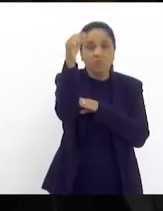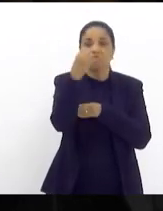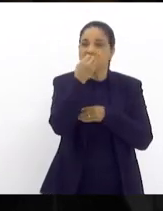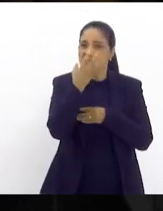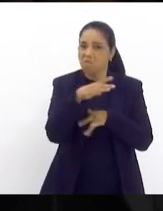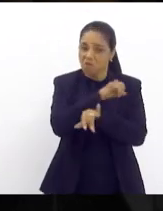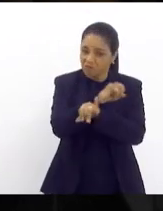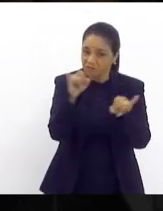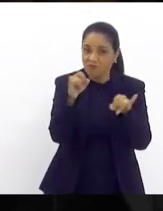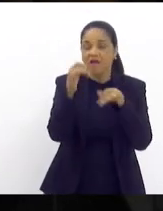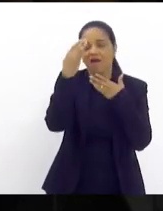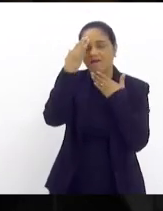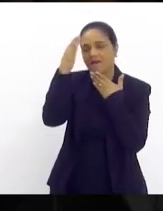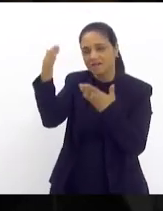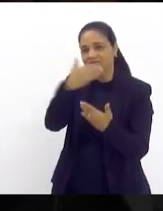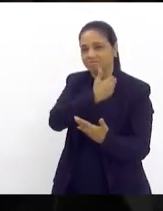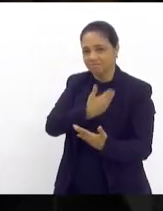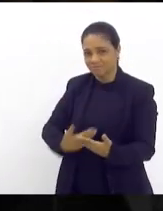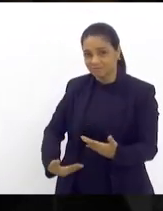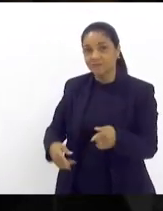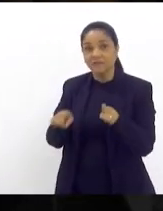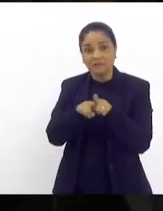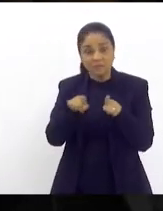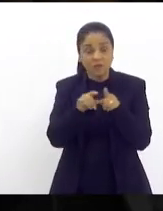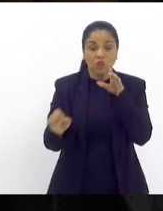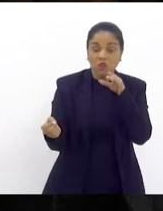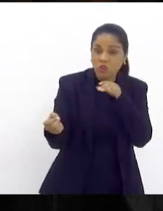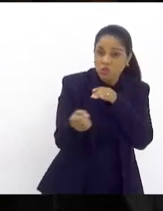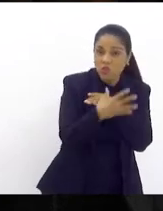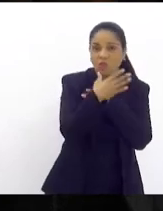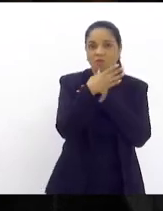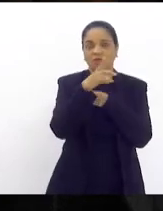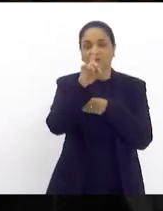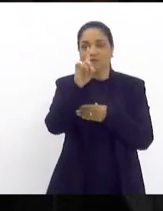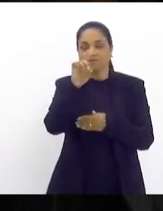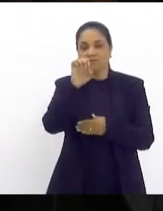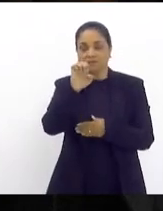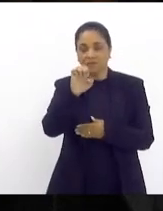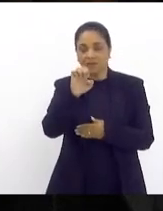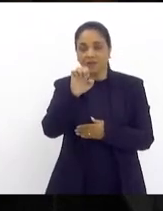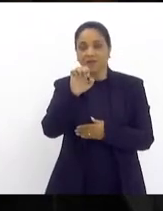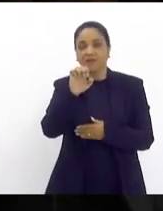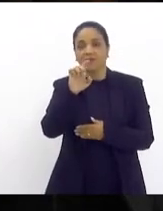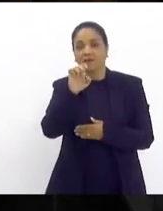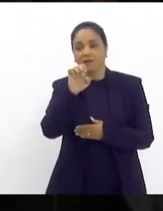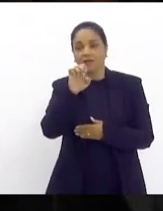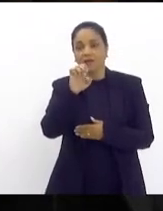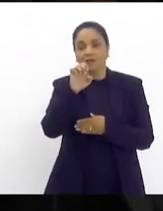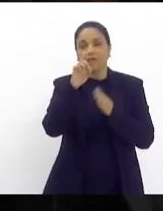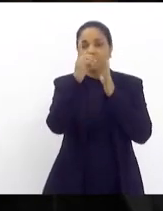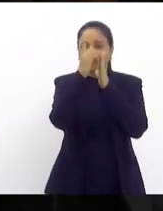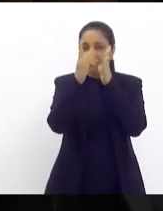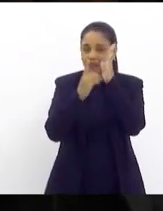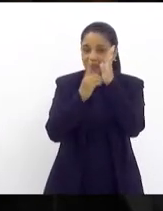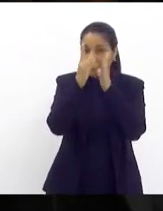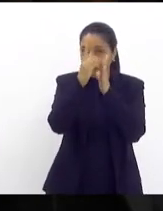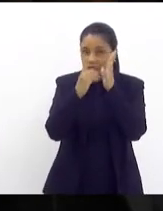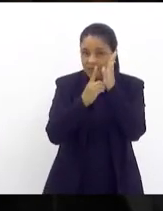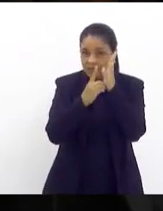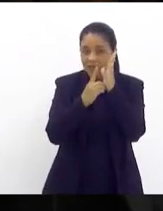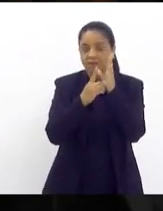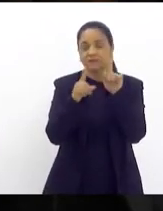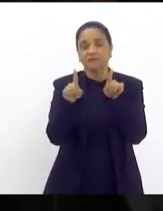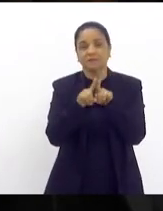Governador um novo Detran para Maricá também então é o governo do estado Presente mesmo numa cidade bilionária